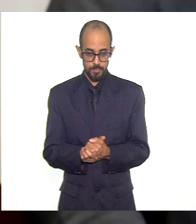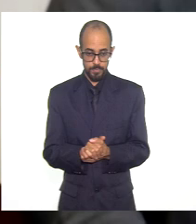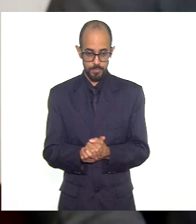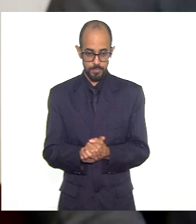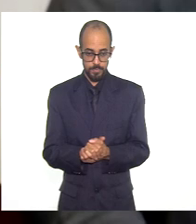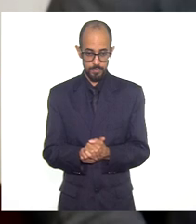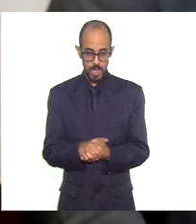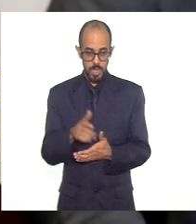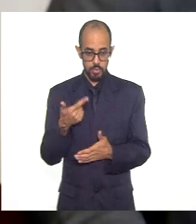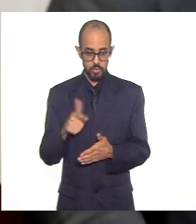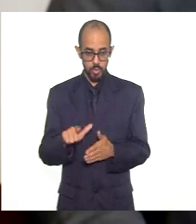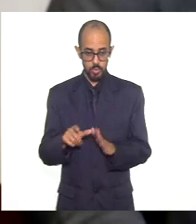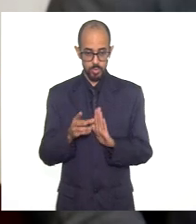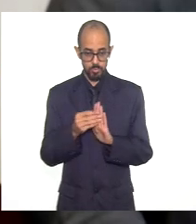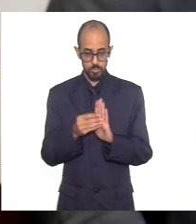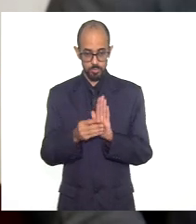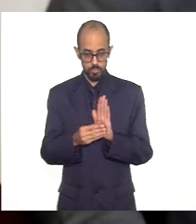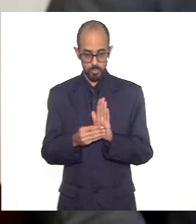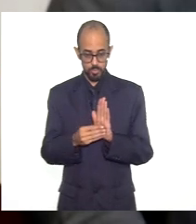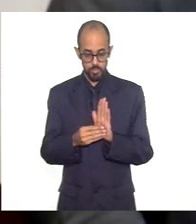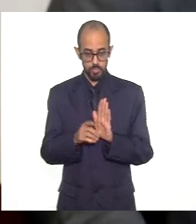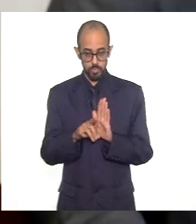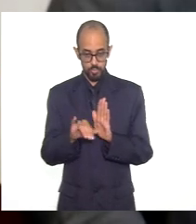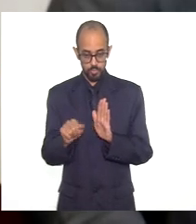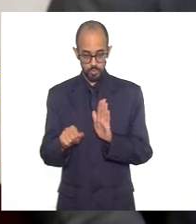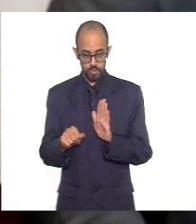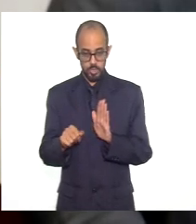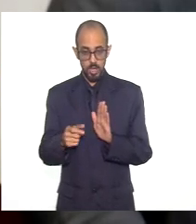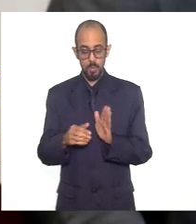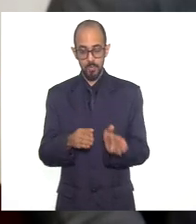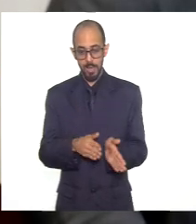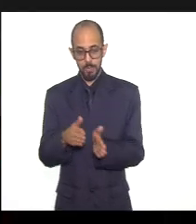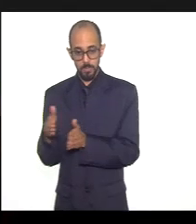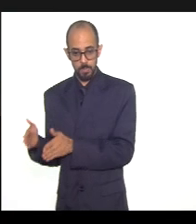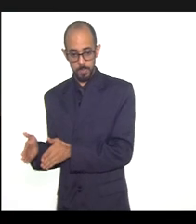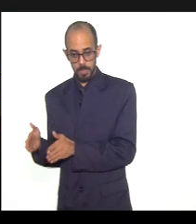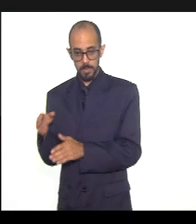As demais pautas do dia de hoje, vou trazê-las na quinta, tá ok?